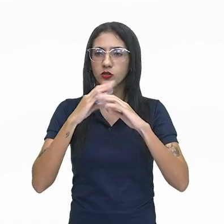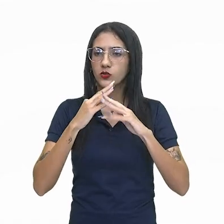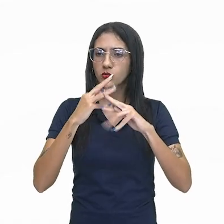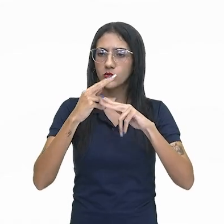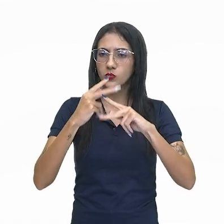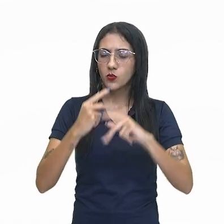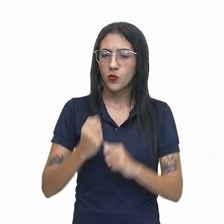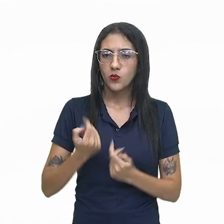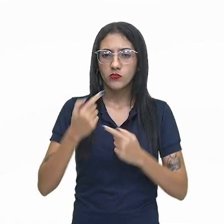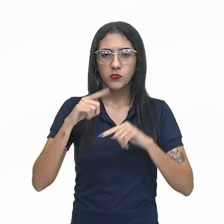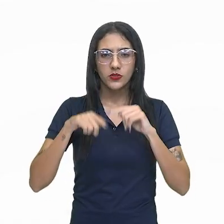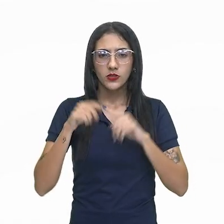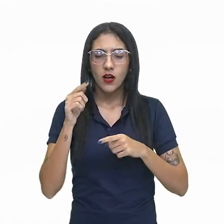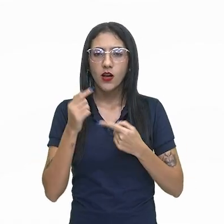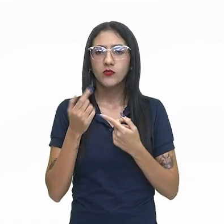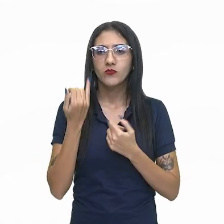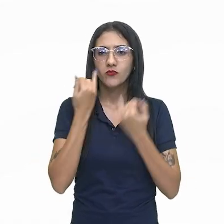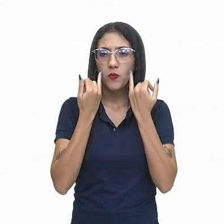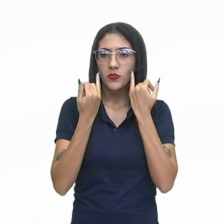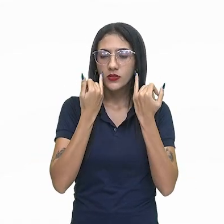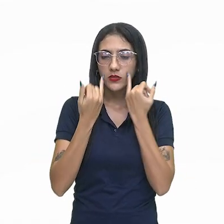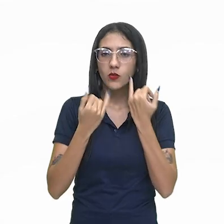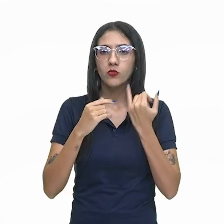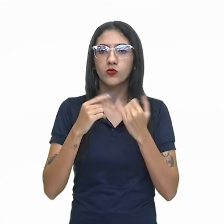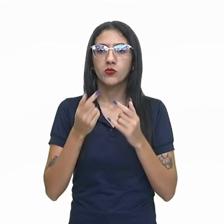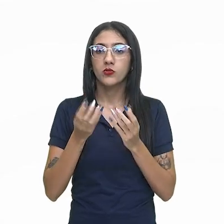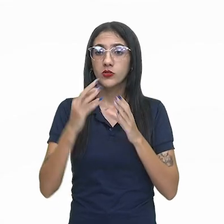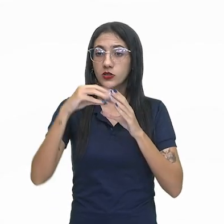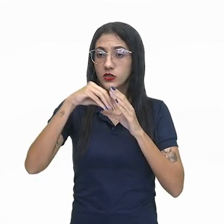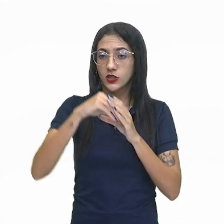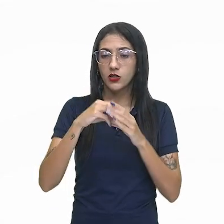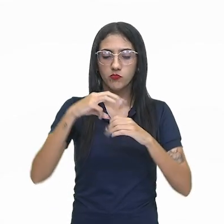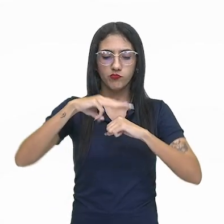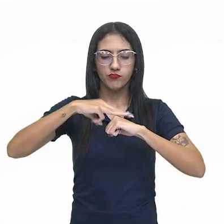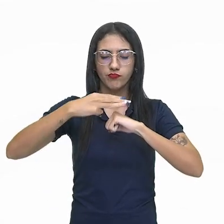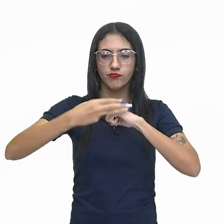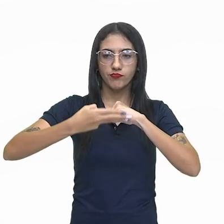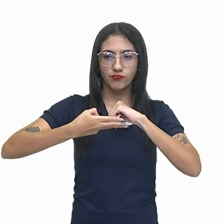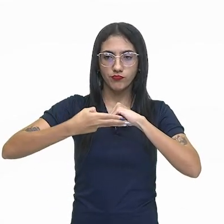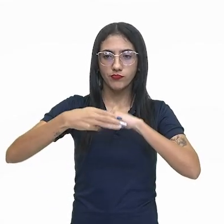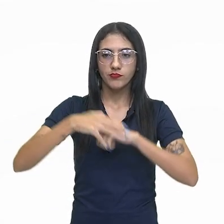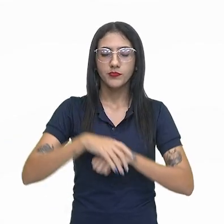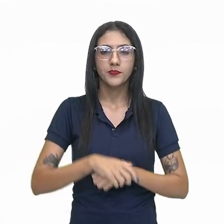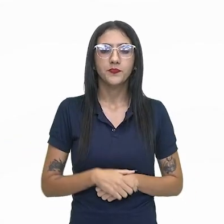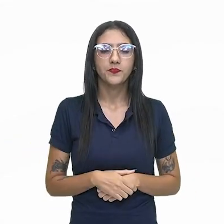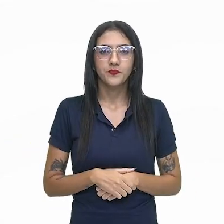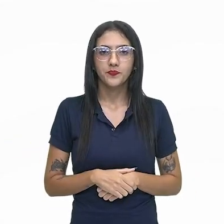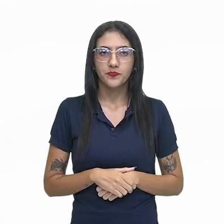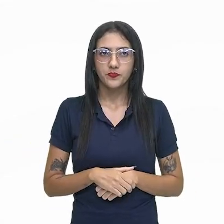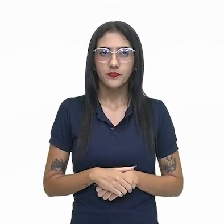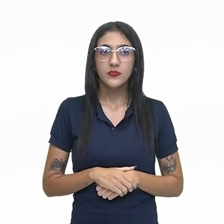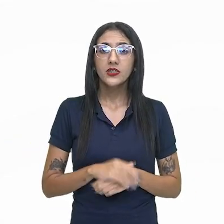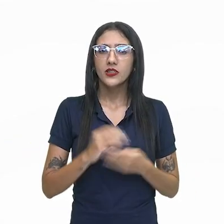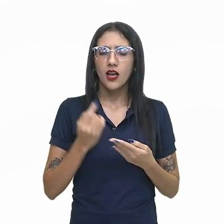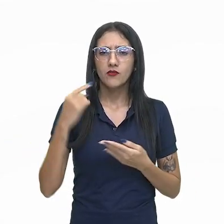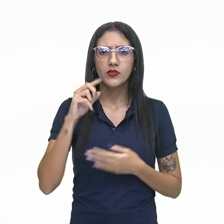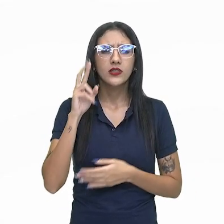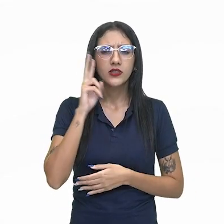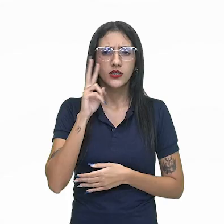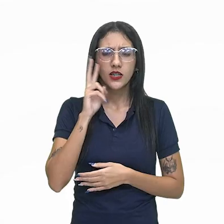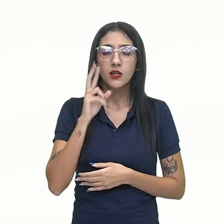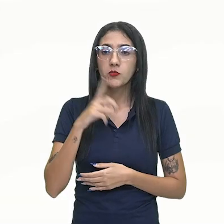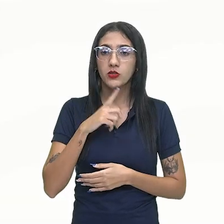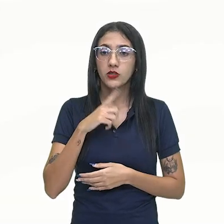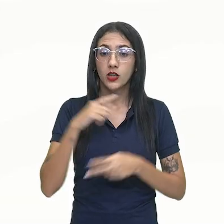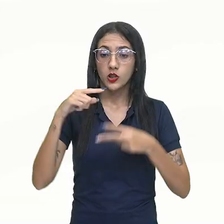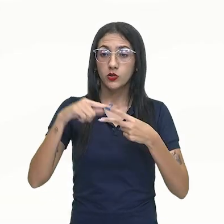os materiais que estão sendo delimitados pela membrana plasmática. E aí eu falei para vocês que existem dois tipos